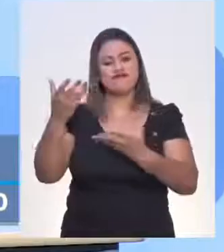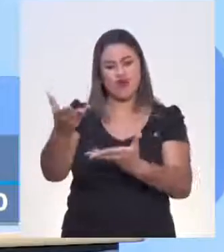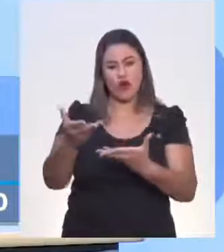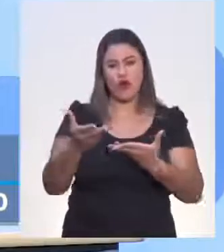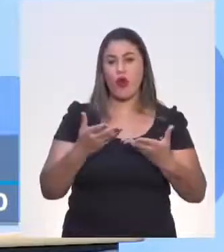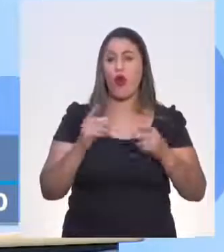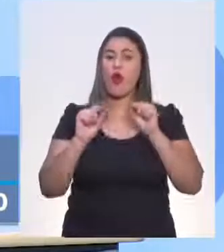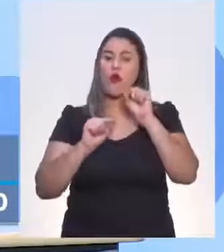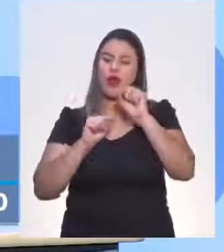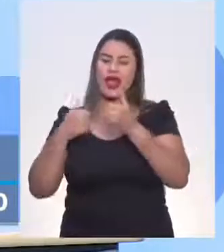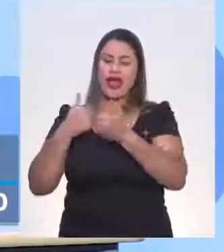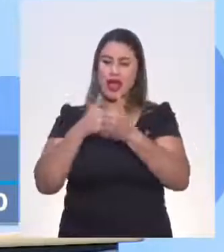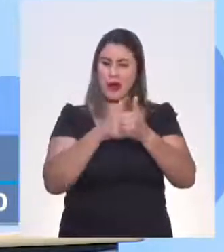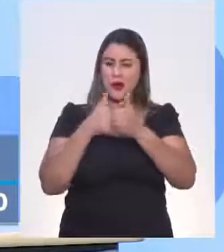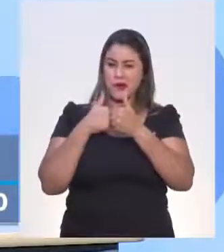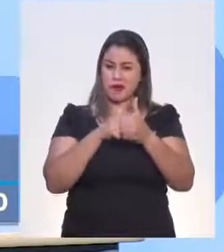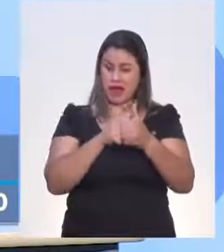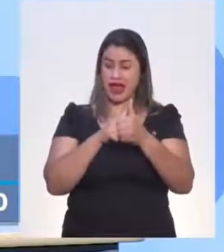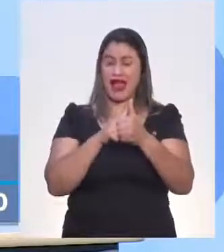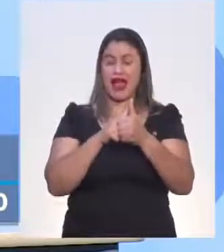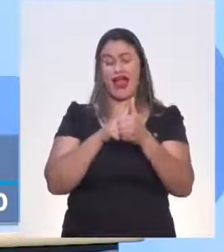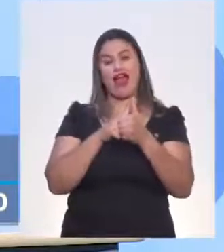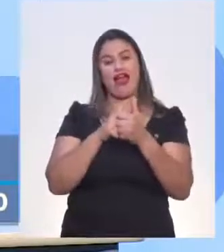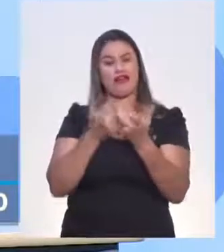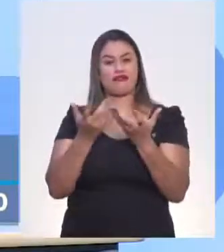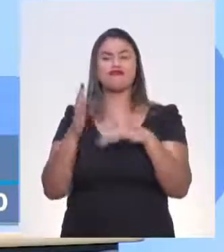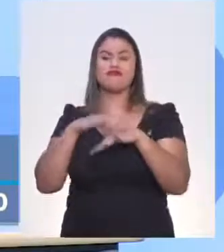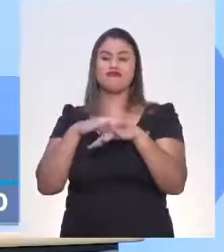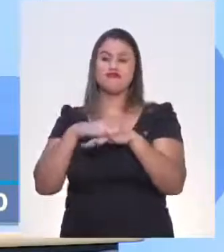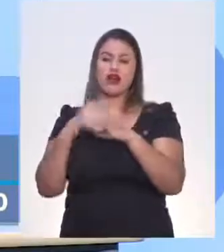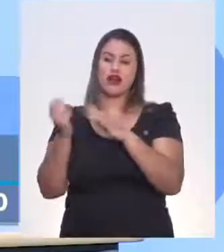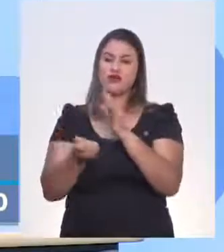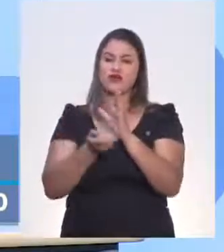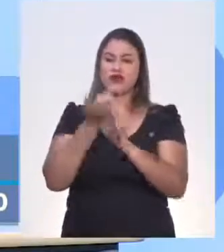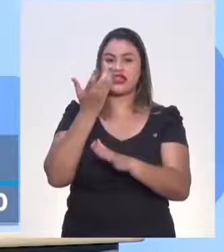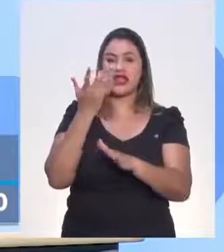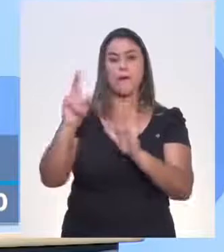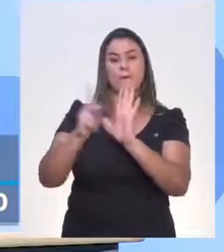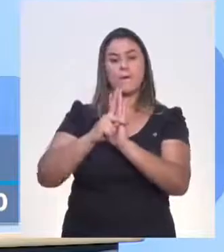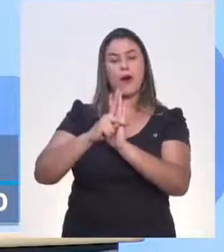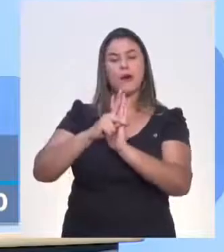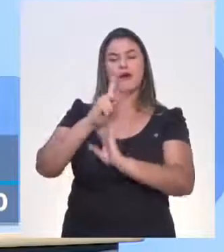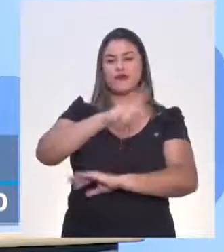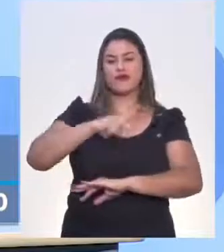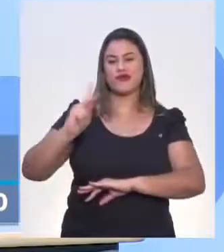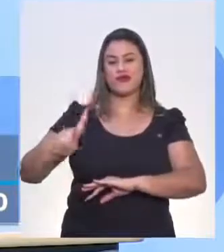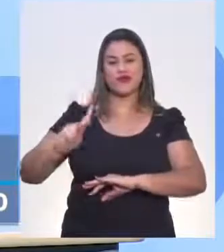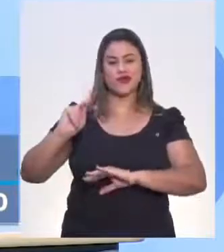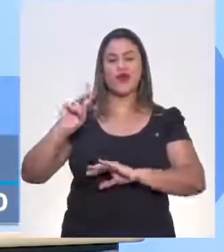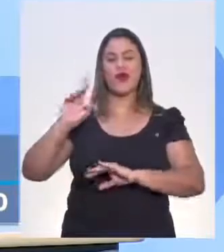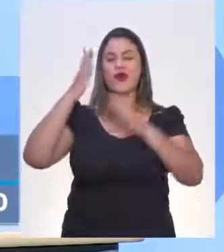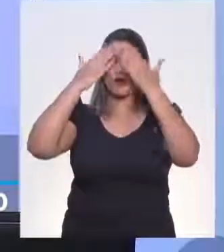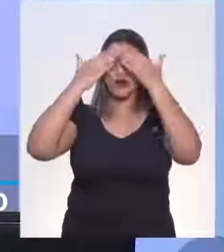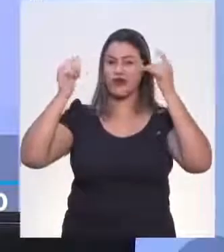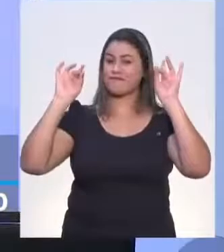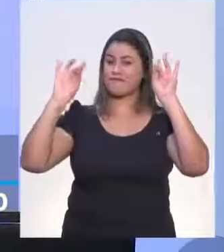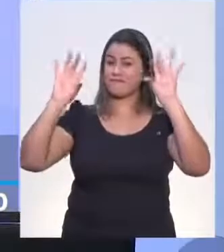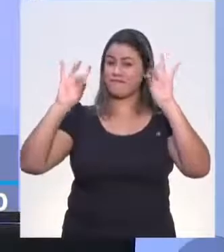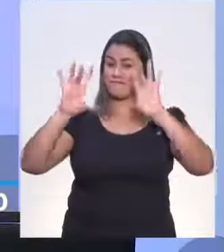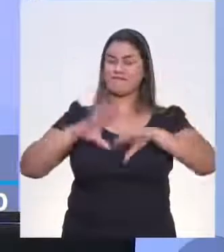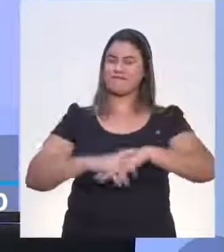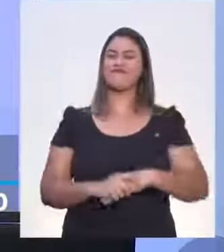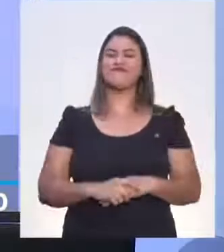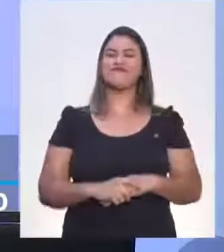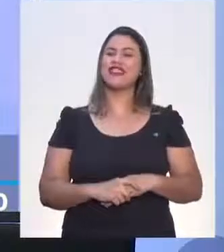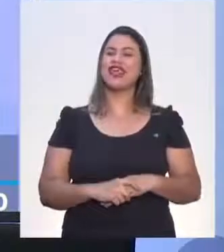a acompanhar este universo, né, nas mãos do excelente professor Jonas. Boa, então essa